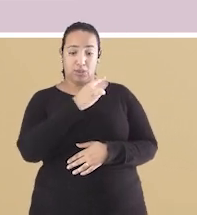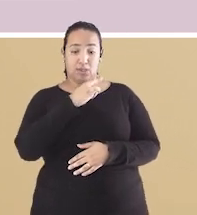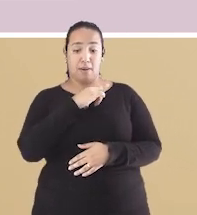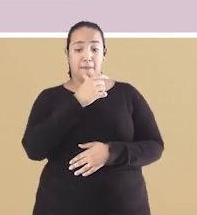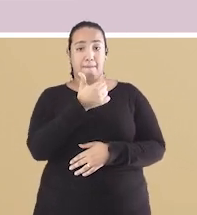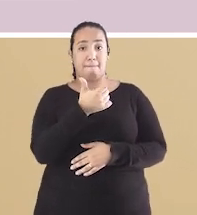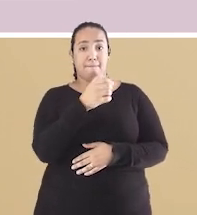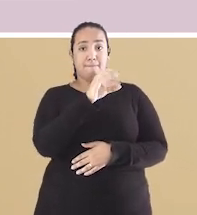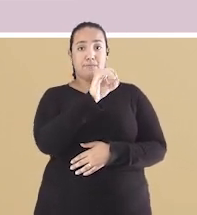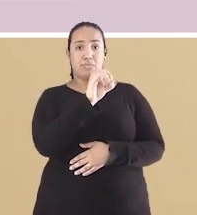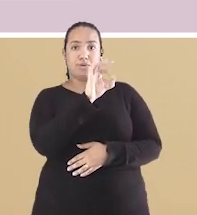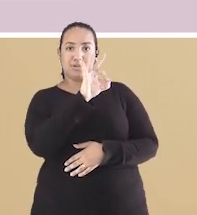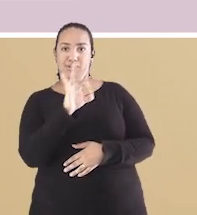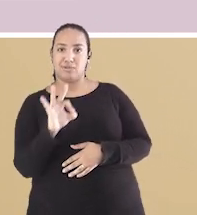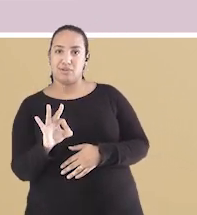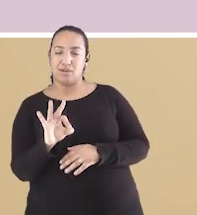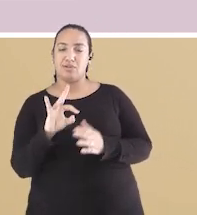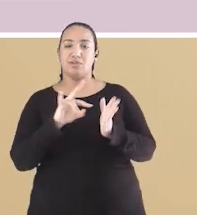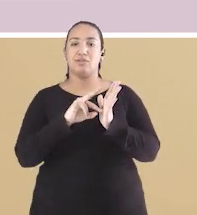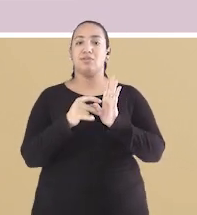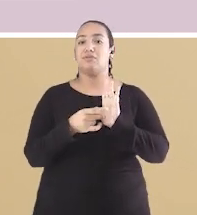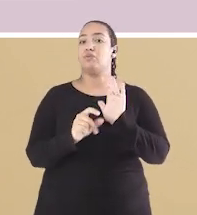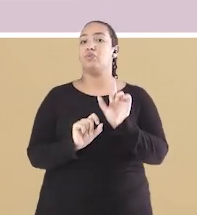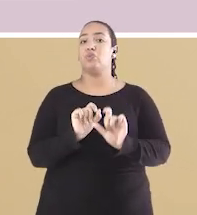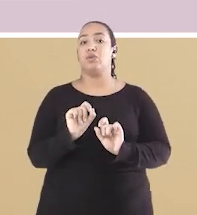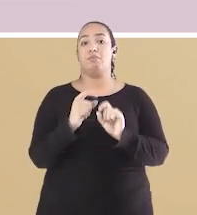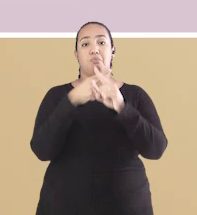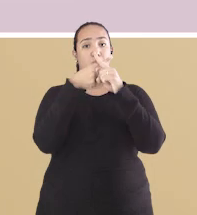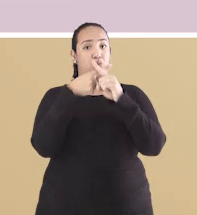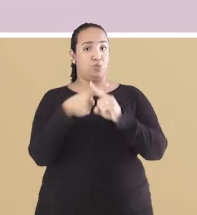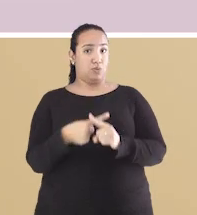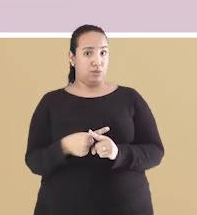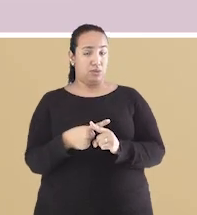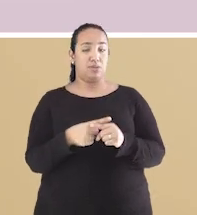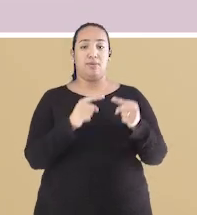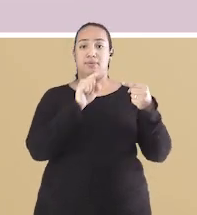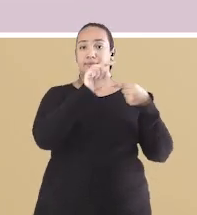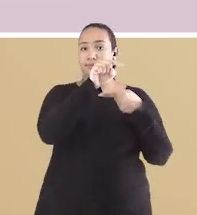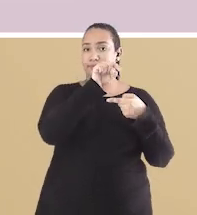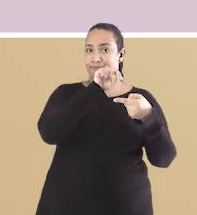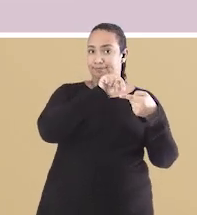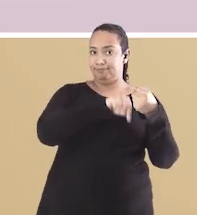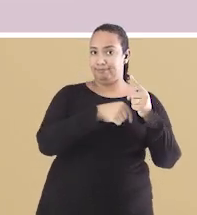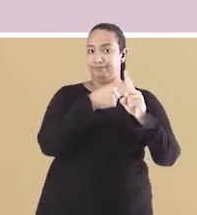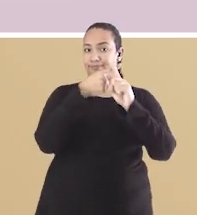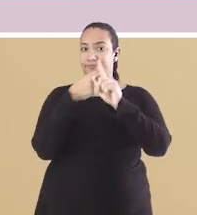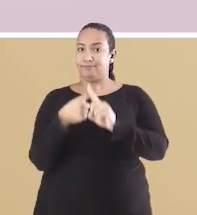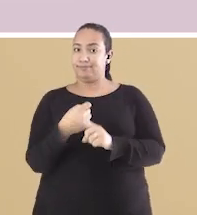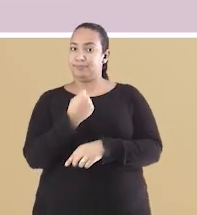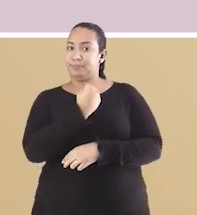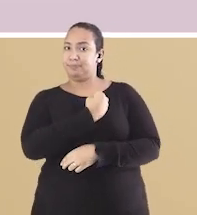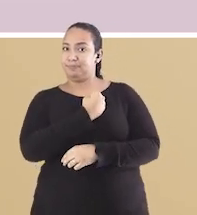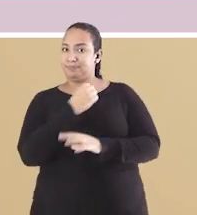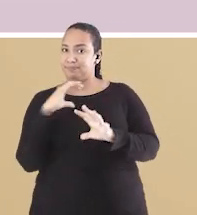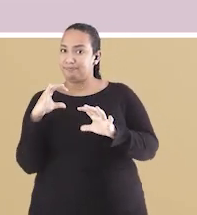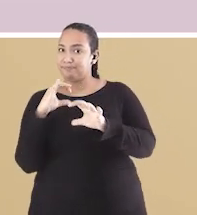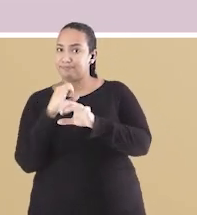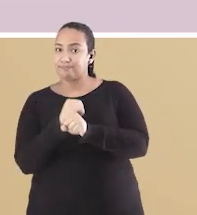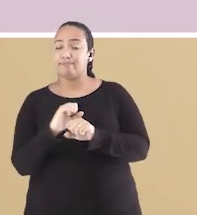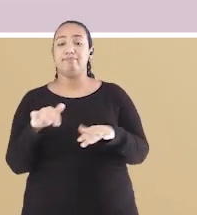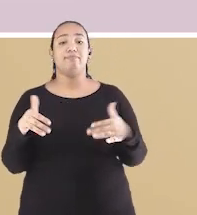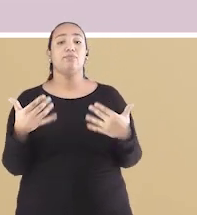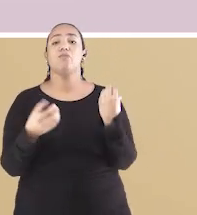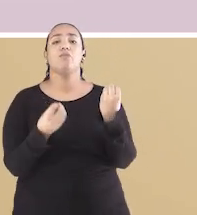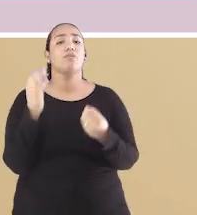nós fazermos uma multiplicação de uma fração por um número inteiro. Então, para descobrir o quanto que